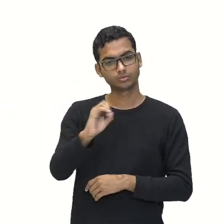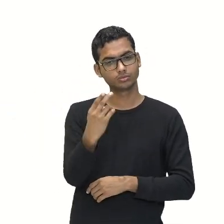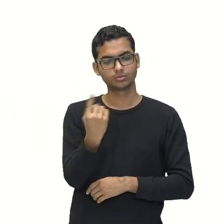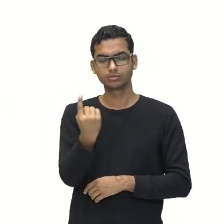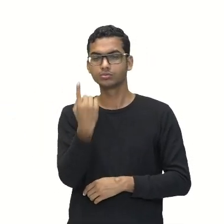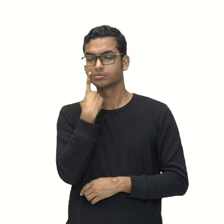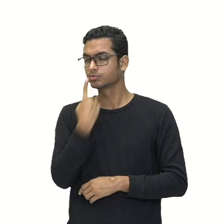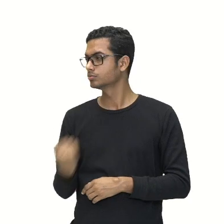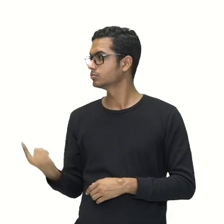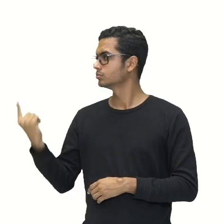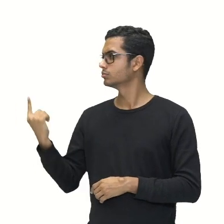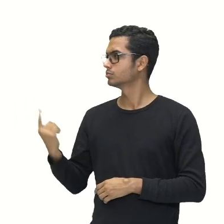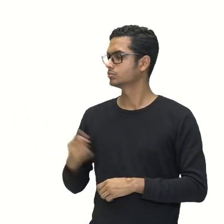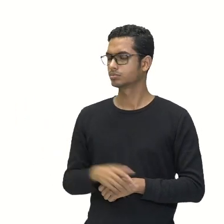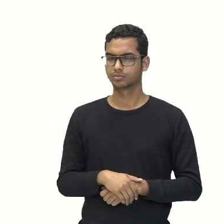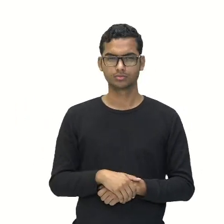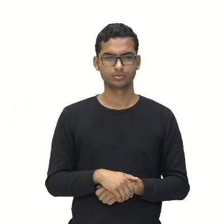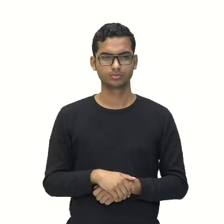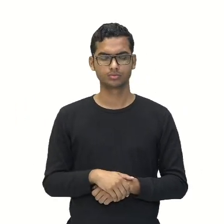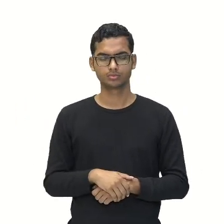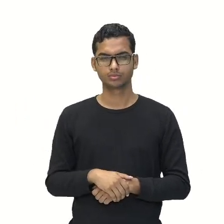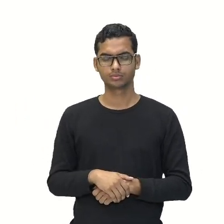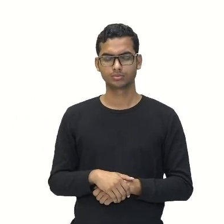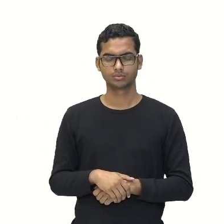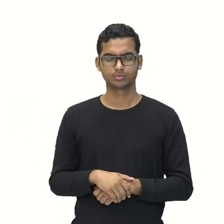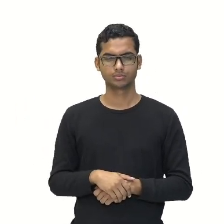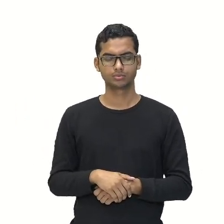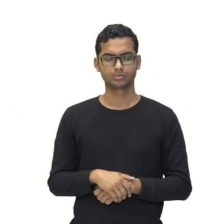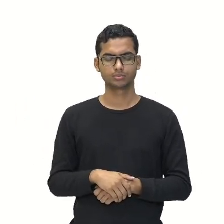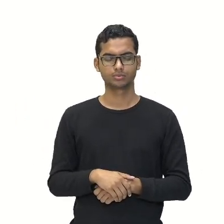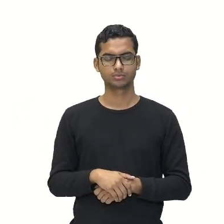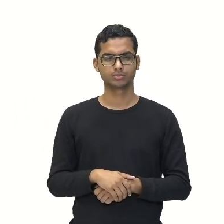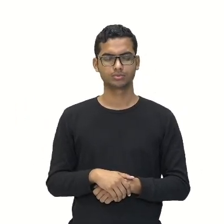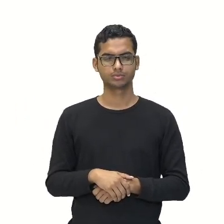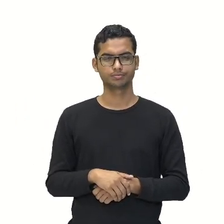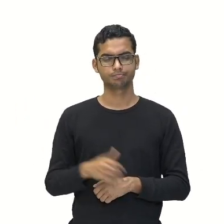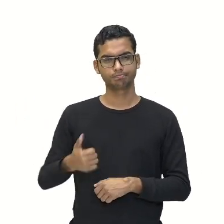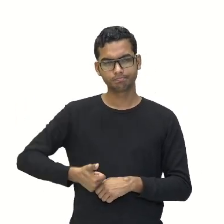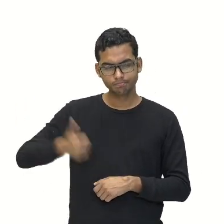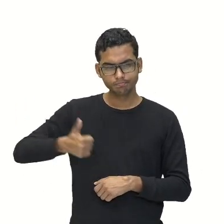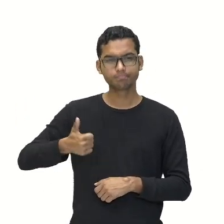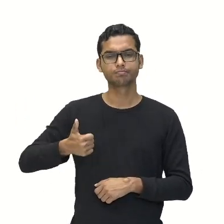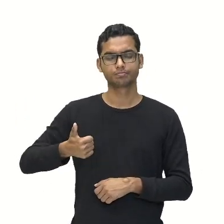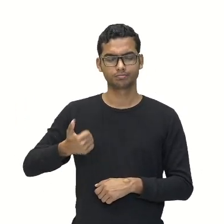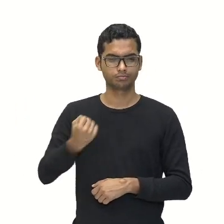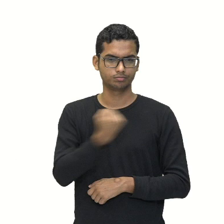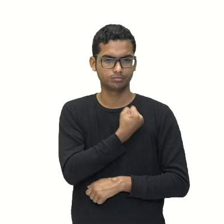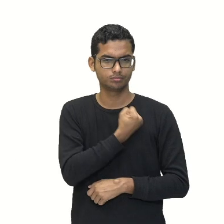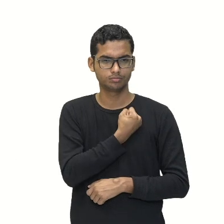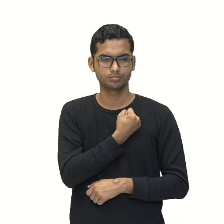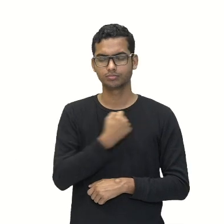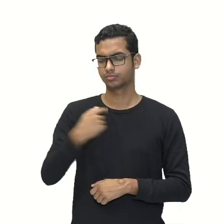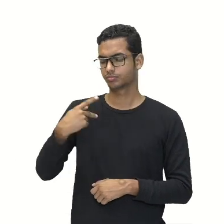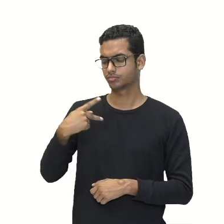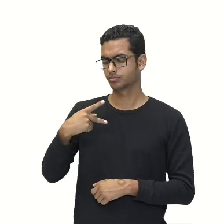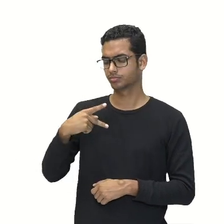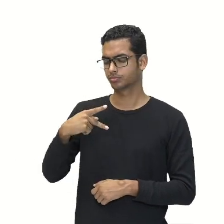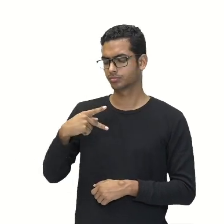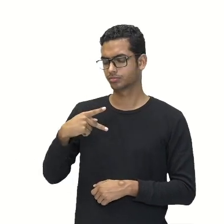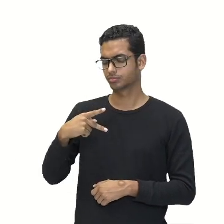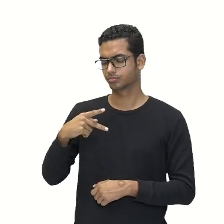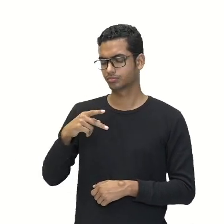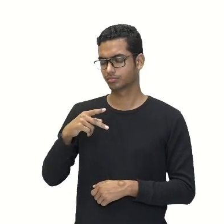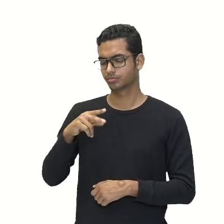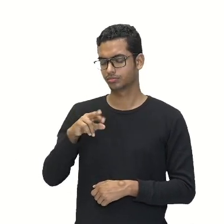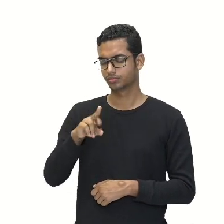decompondo o número com o primeiro fator primo que nós temos. O primeiro número primo que existe. Qual é o primeiro número primo?